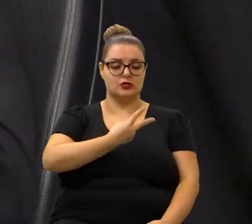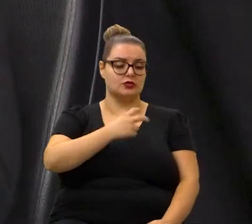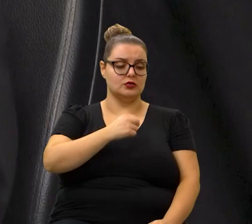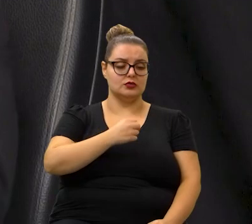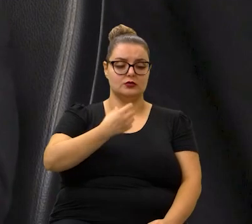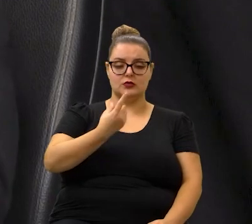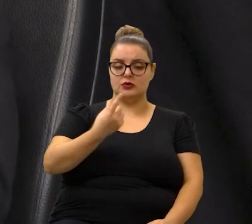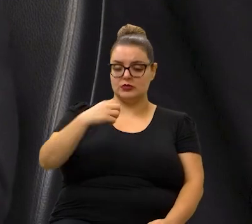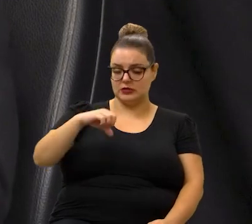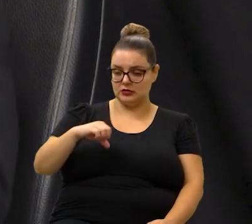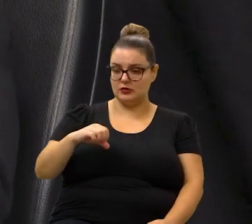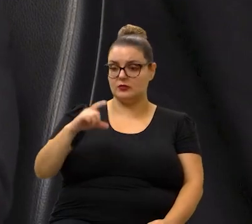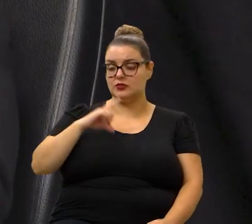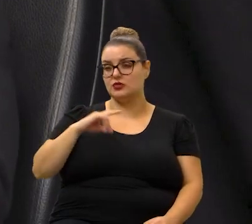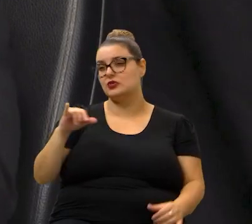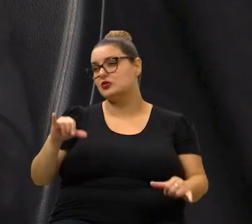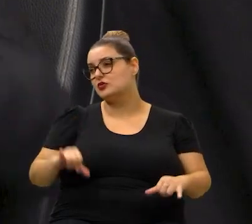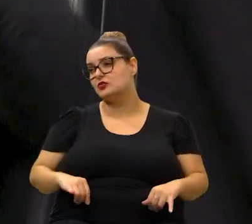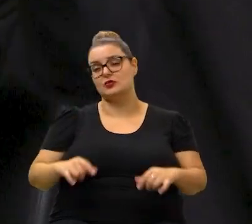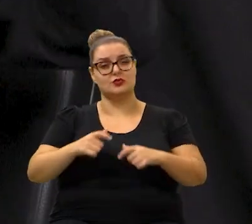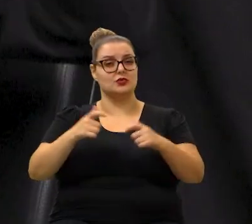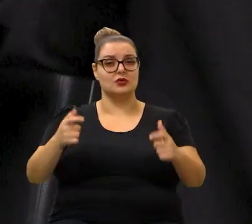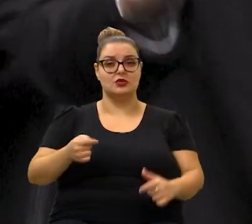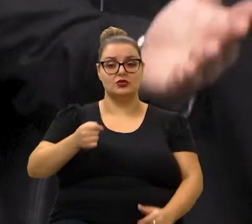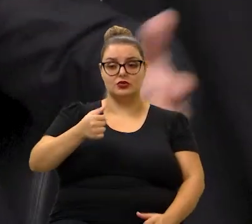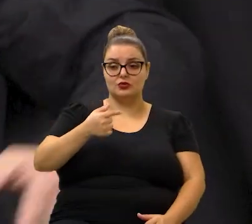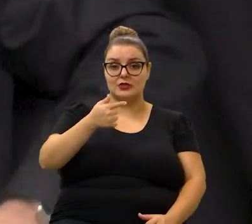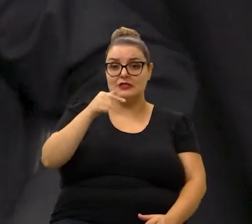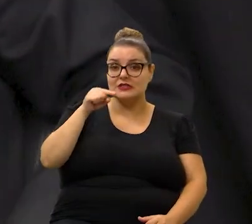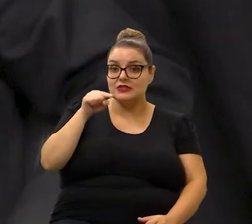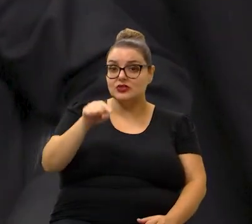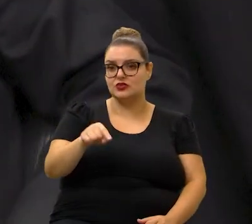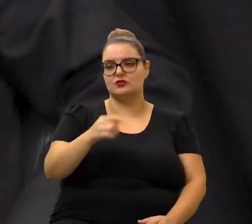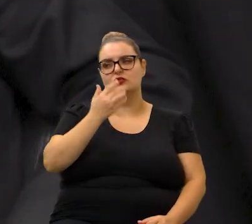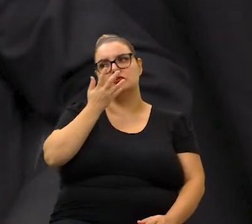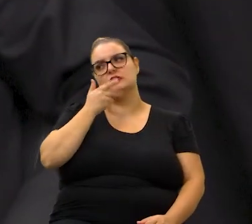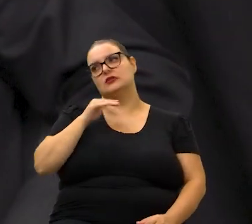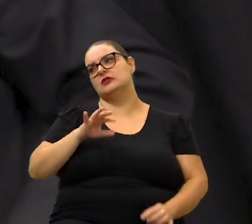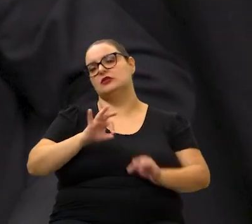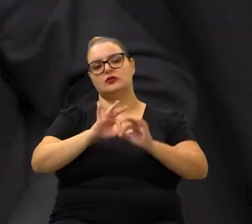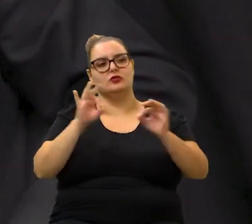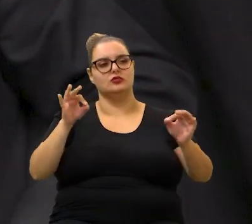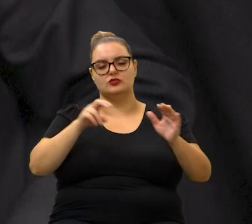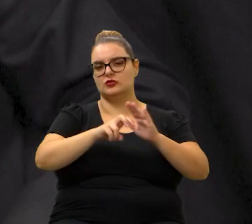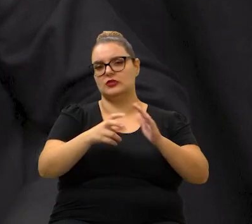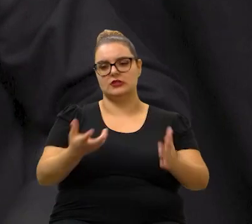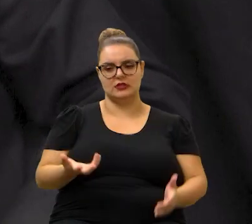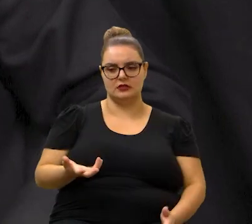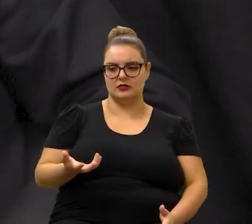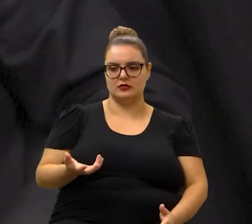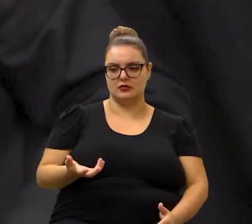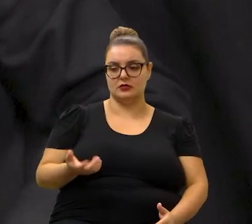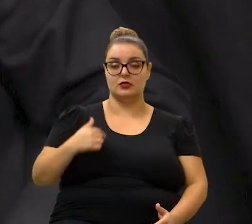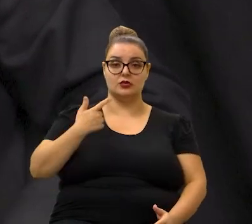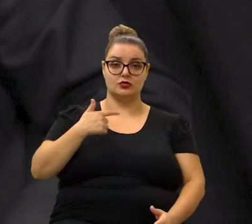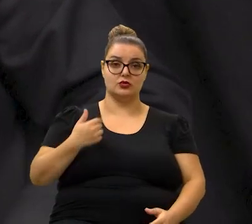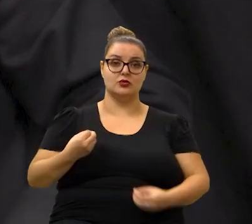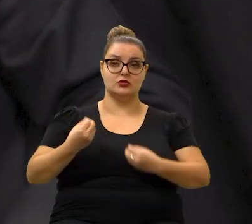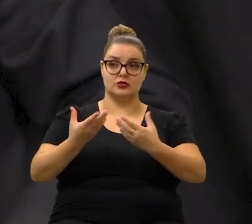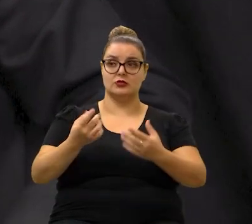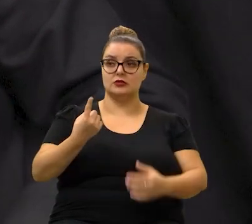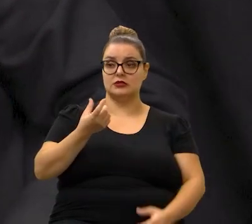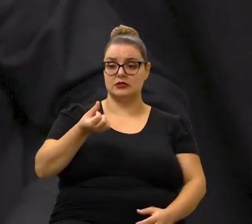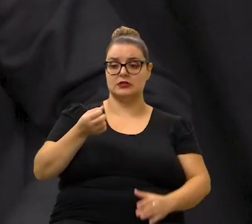2019 nós tínhamos esse sofrimento muito grande de quase 7.000 fora e nós colocando aí colocando essas 16